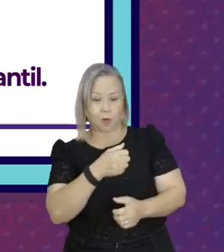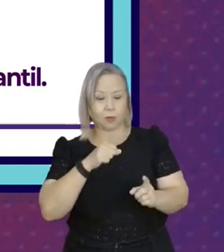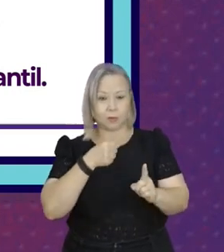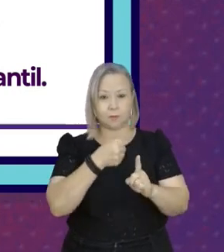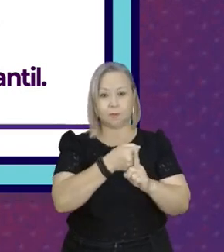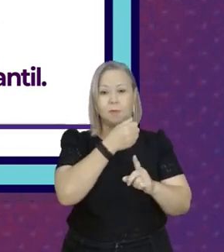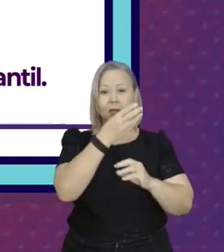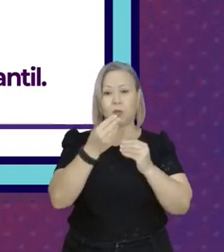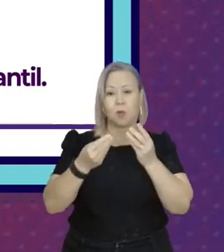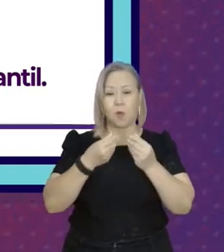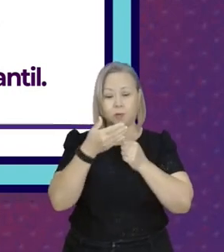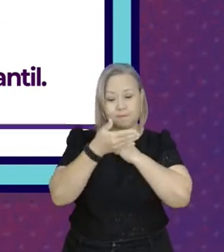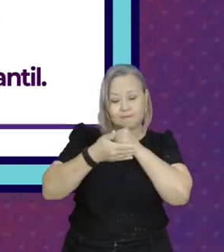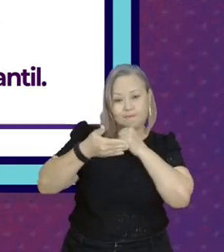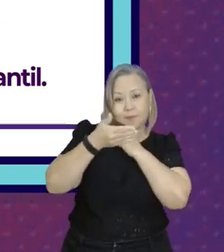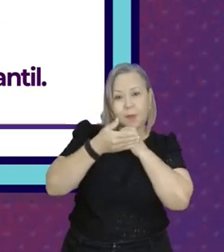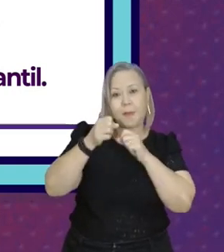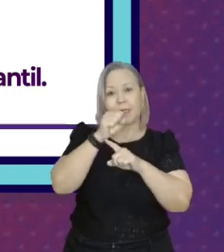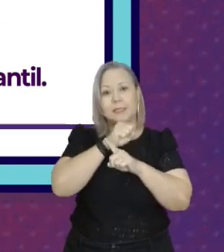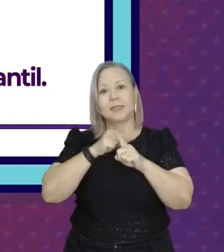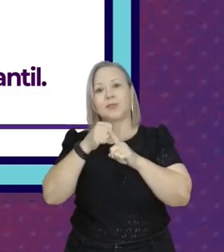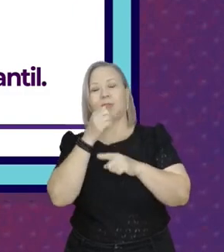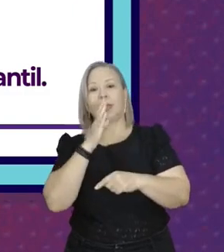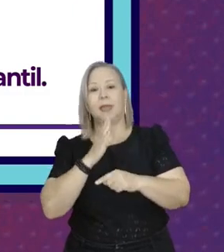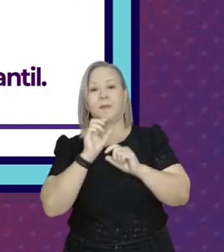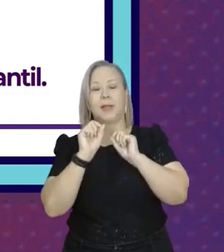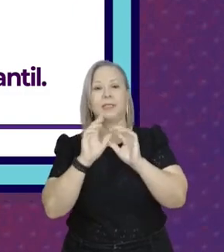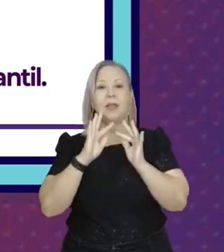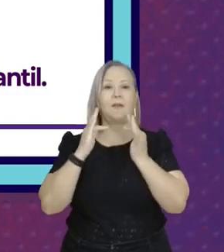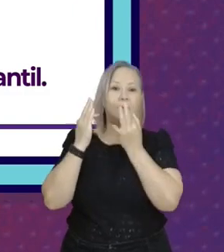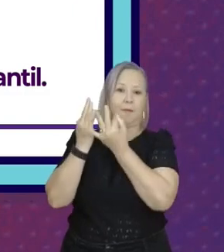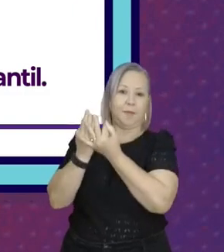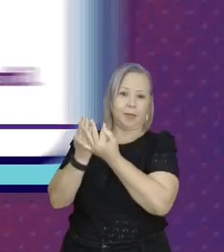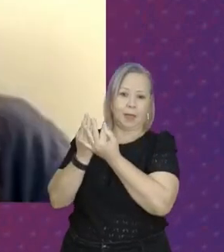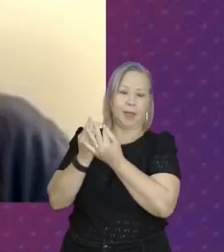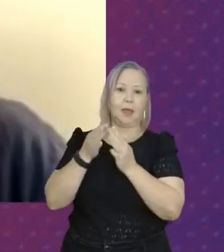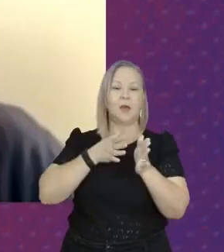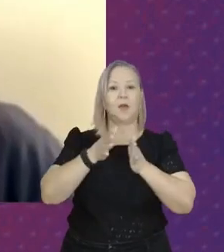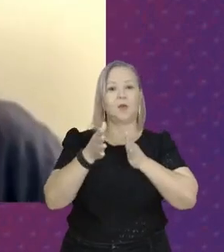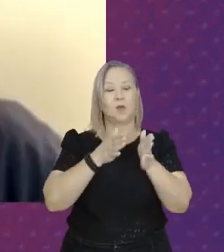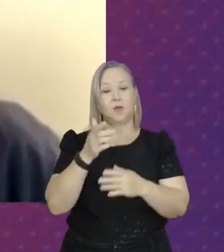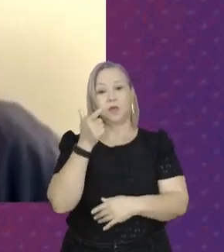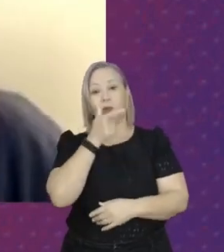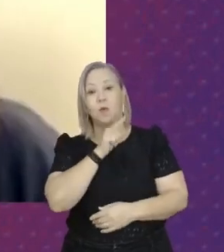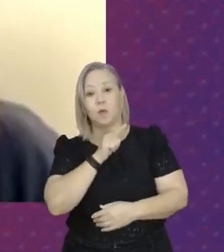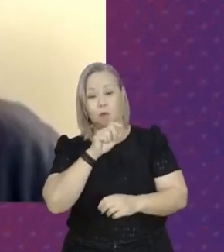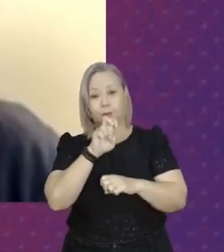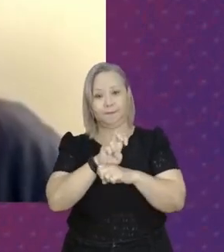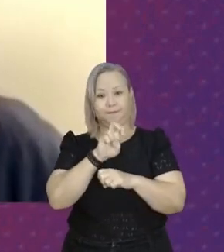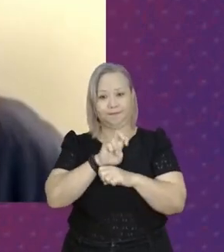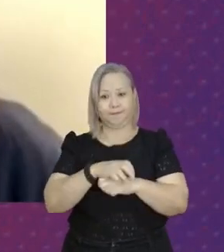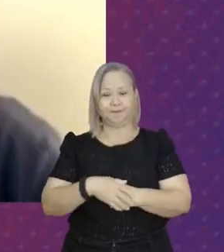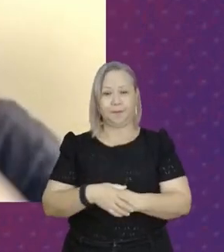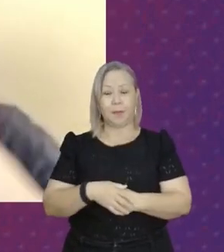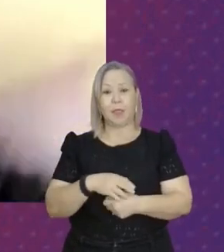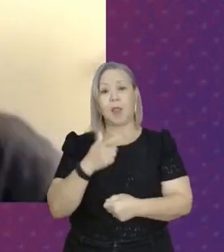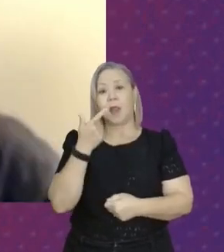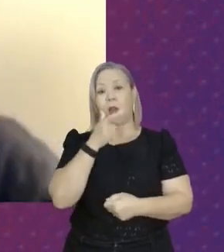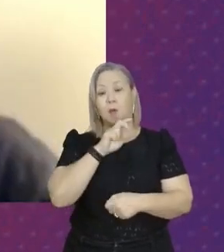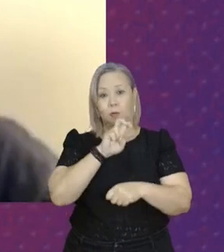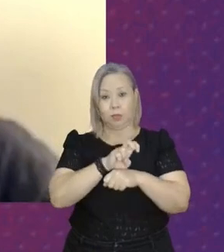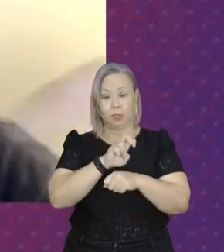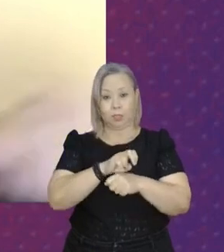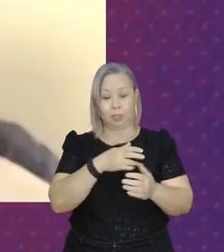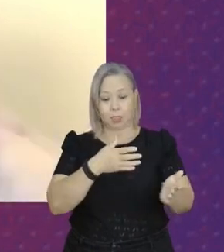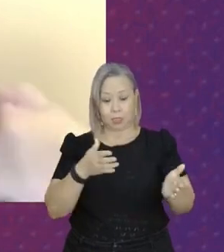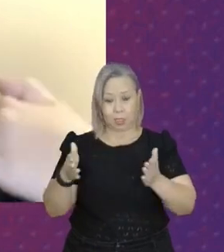bastante essa base da sociedade brasileira para ampliar o acesso à creche. Bom, o acesso à creche nesse período,